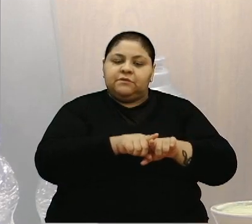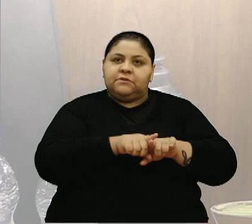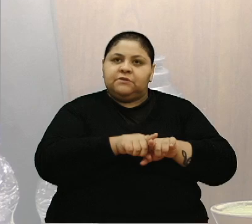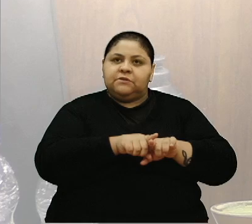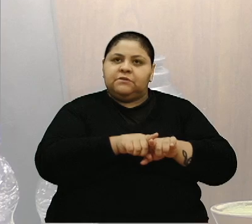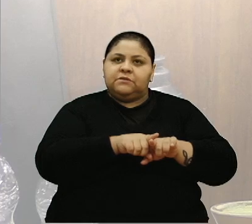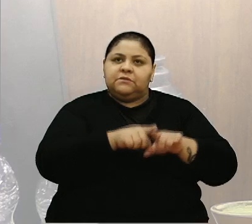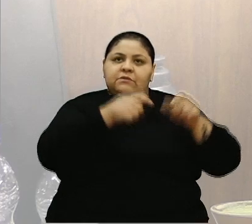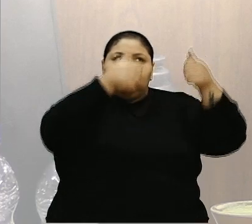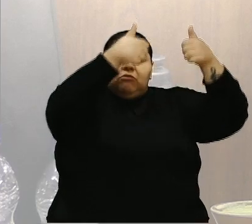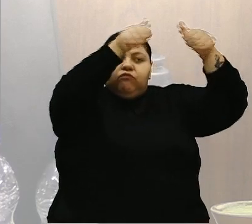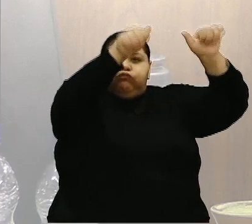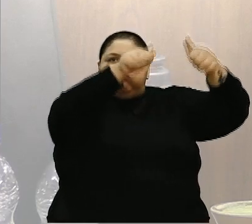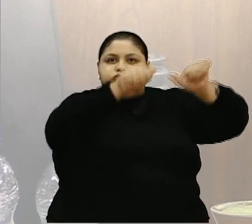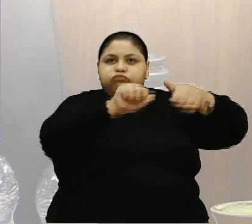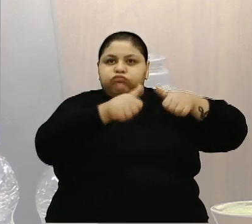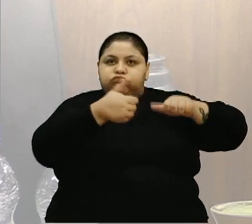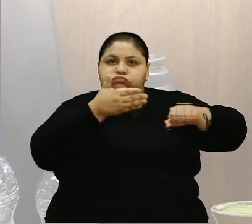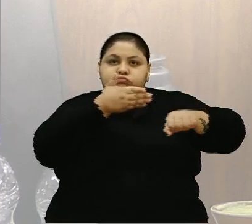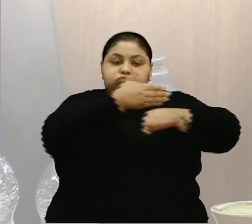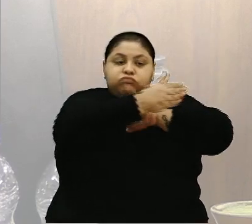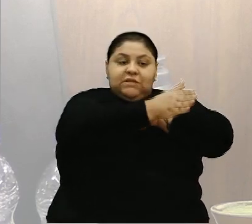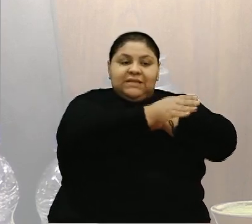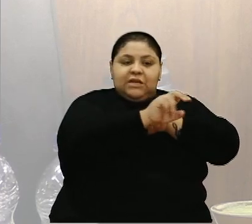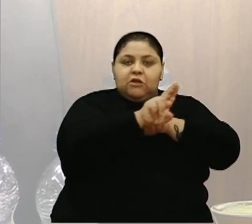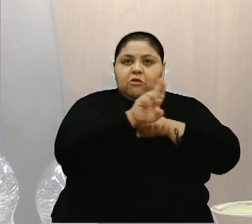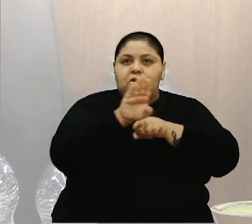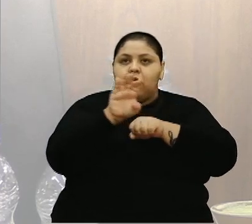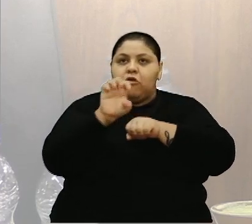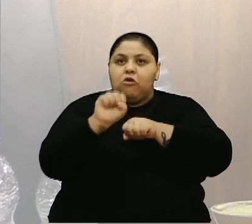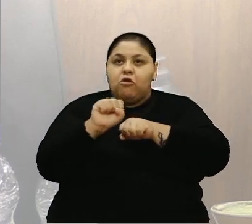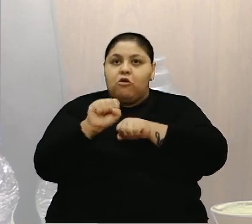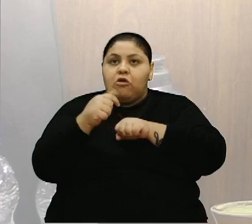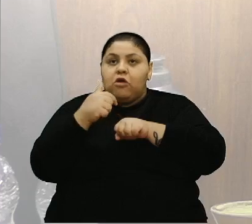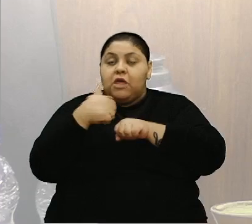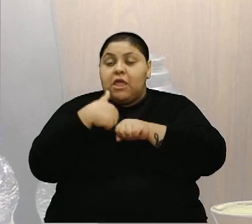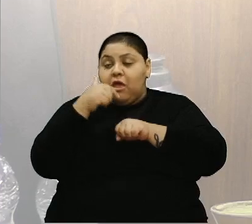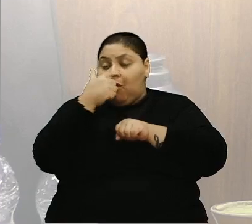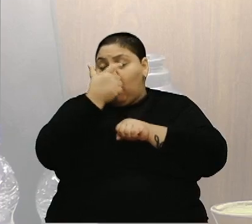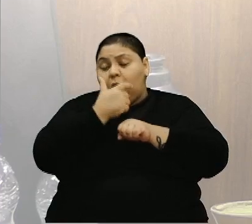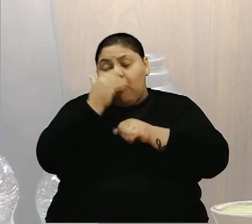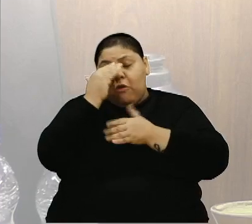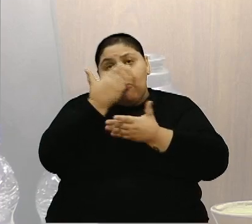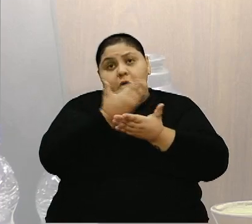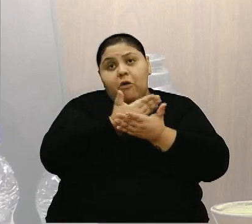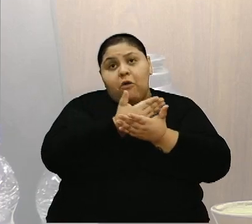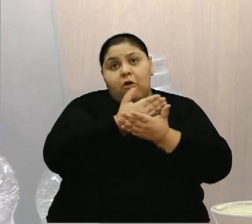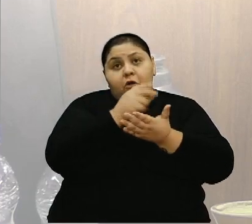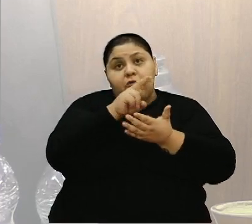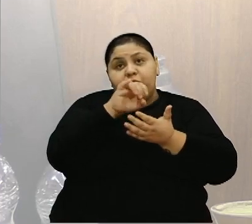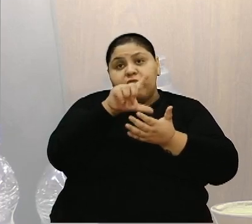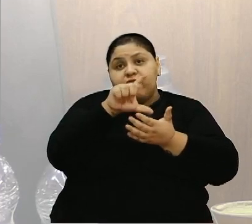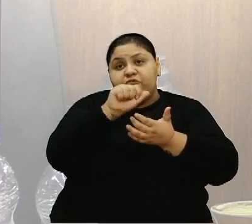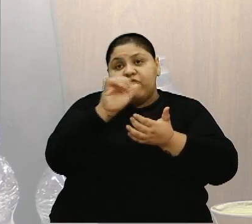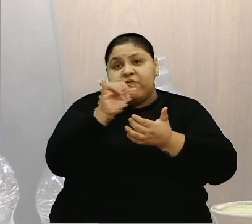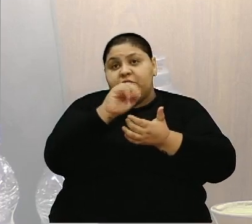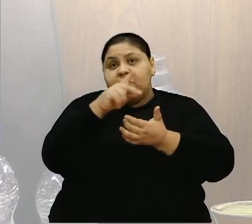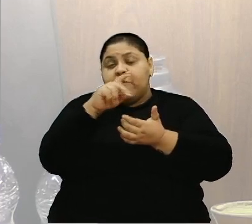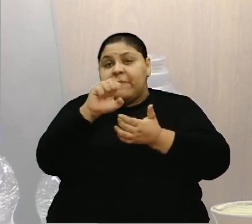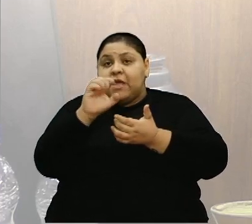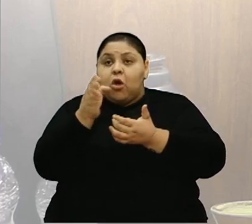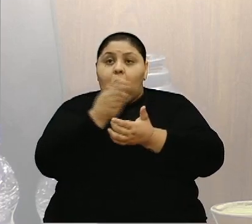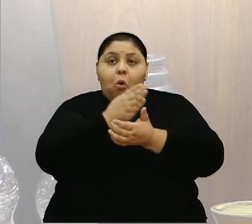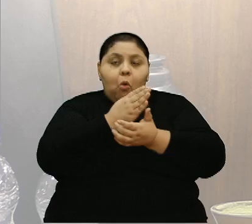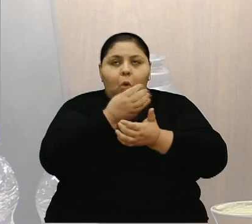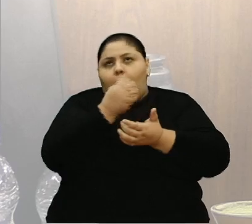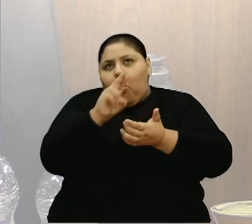cartazes que estão postos na entrada de uma UBS, e eu presumo que seja na UBS do Vila IP ou do Belo.